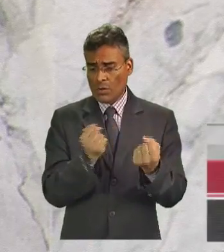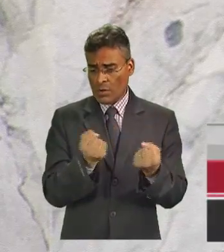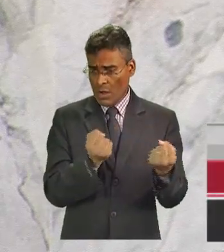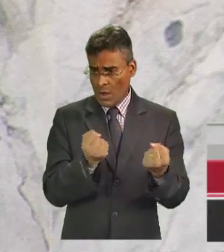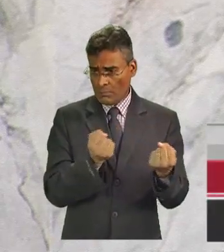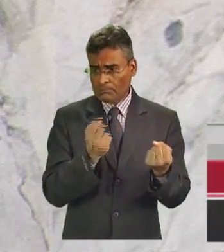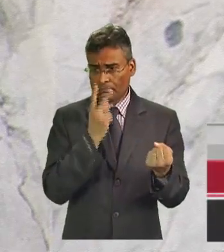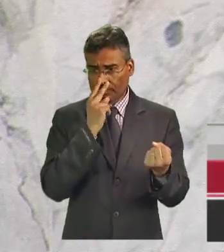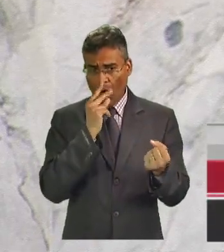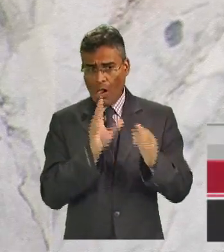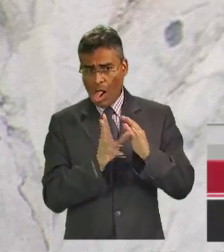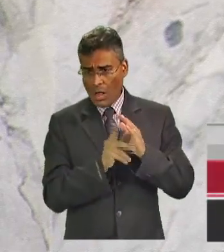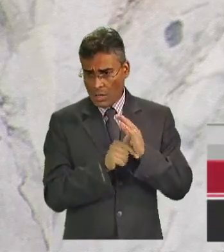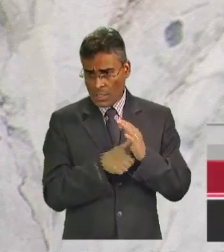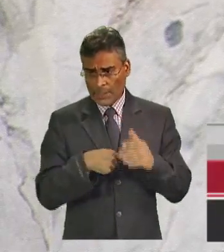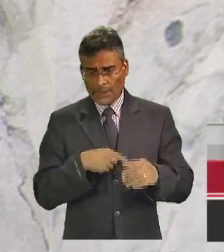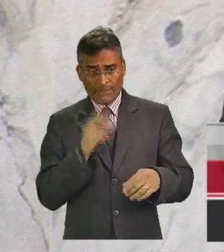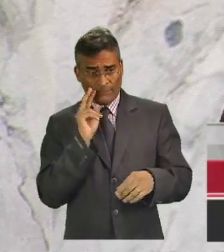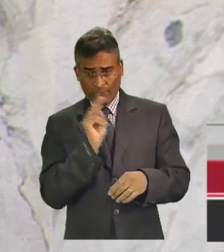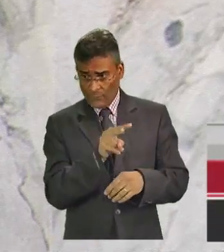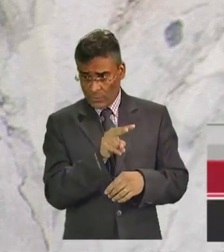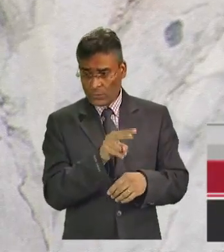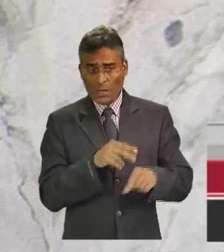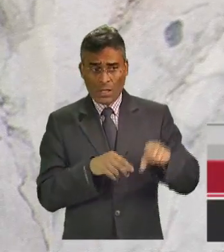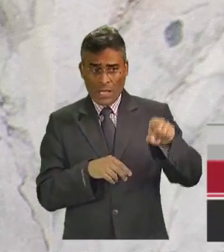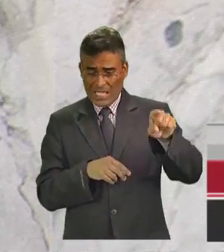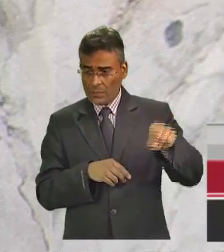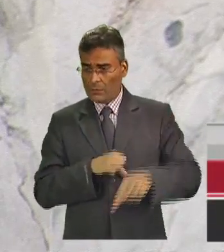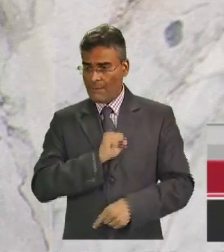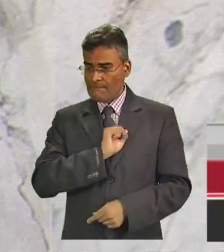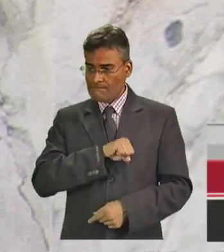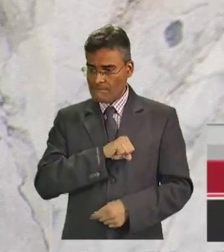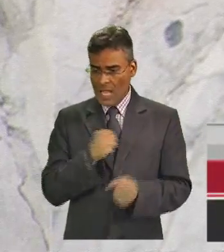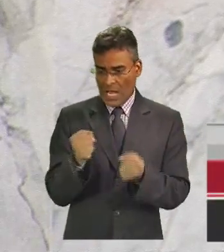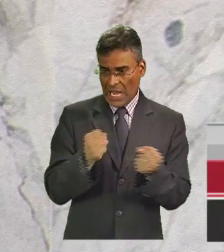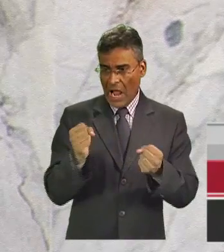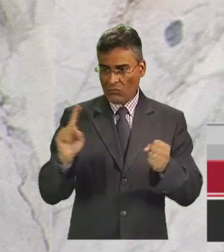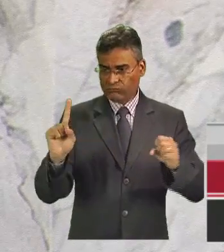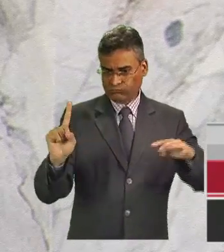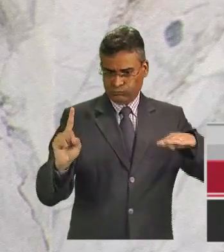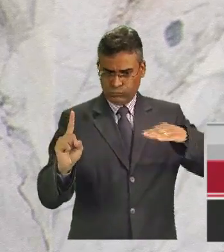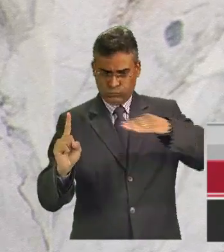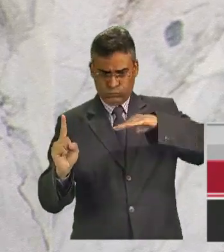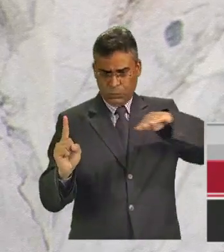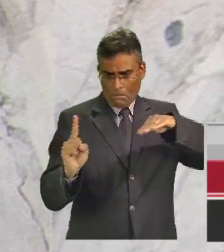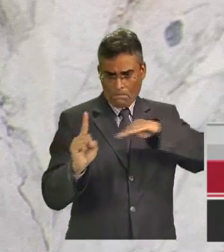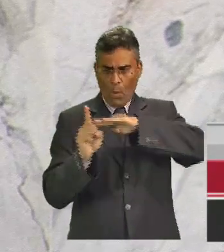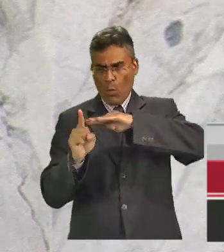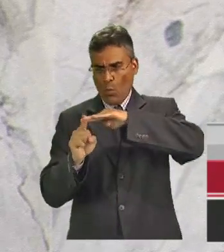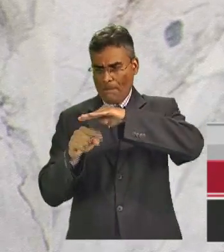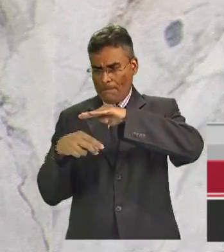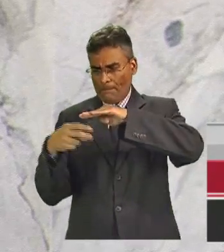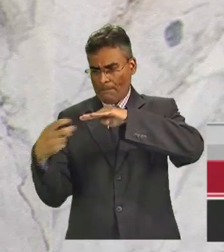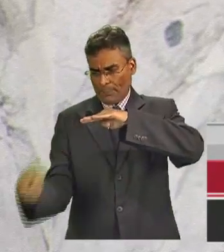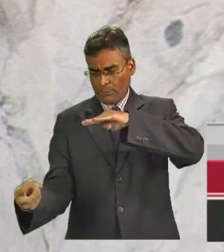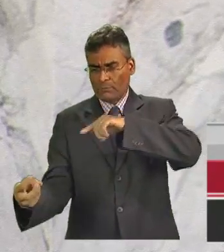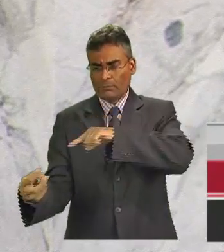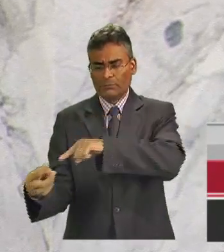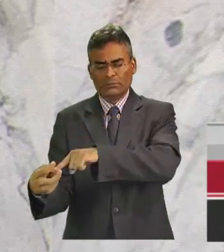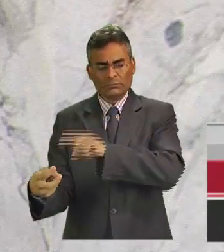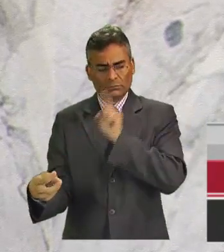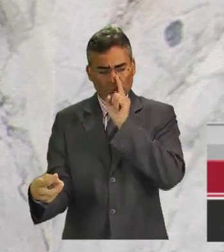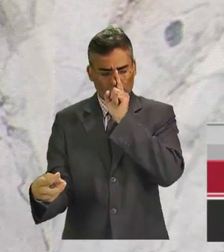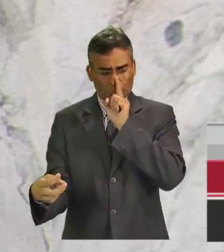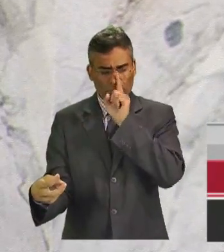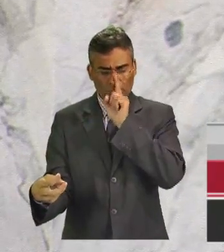queixa de apropriação indébita, aquele indivíduo jogou o carro em cima do policial militar, o atropelando. E o ferimento foi tão grave que